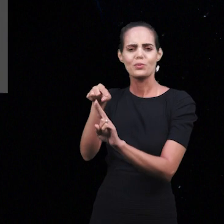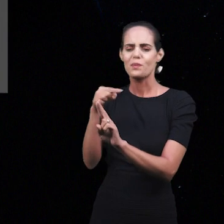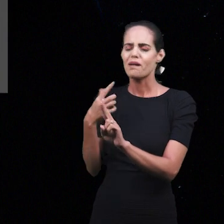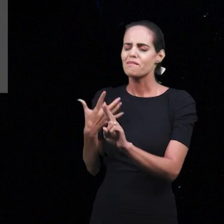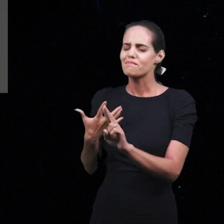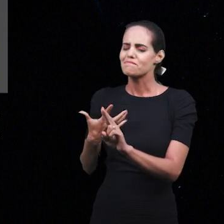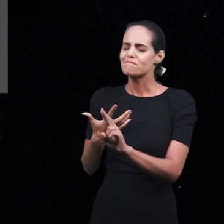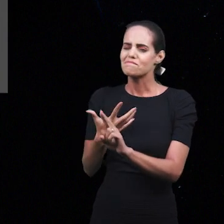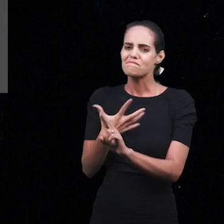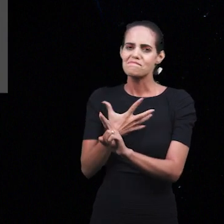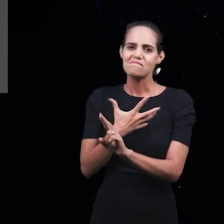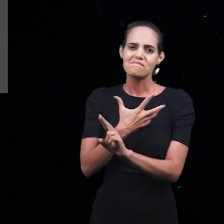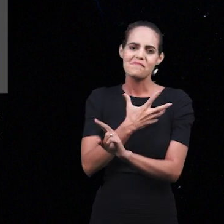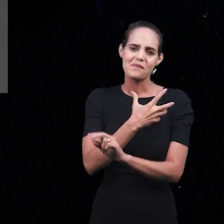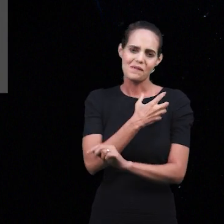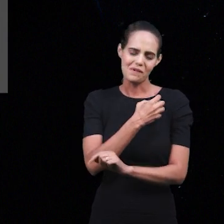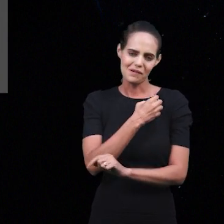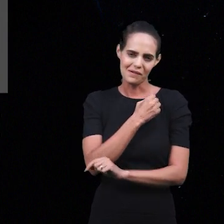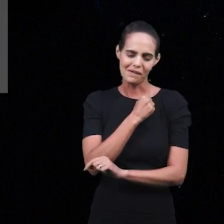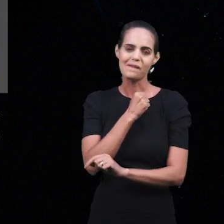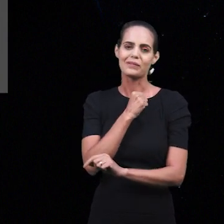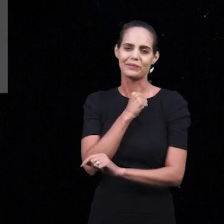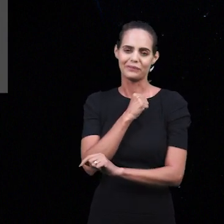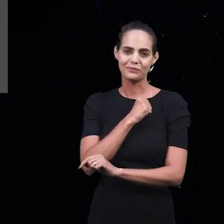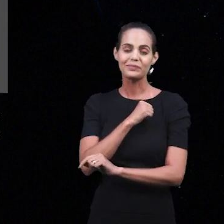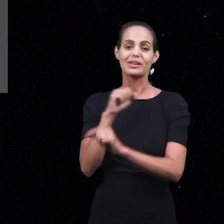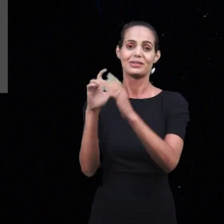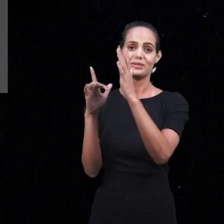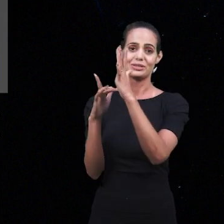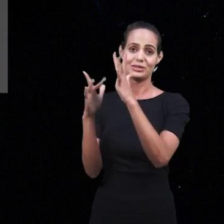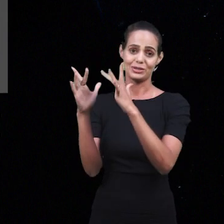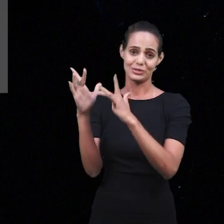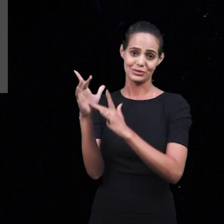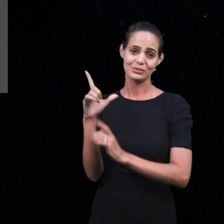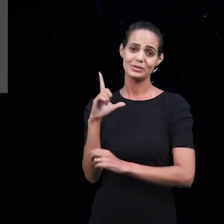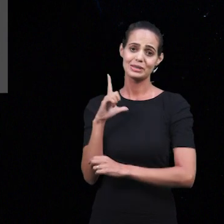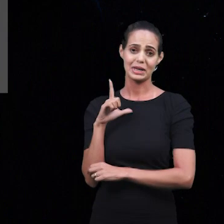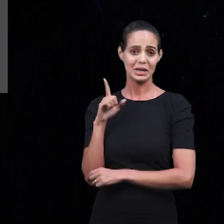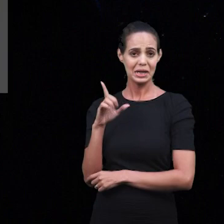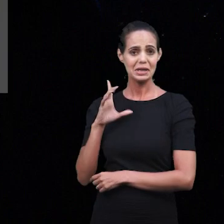tem Jesus, o amado teu,